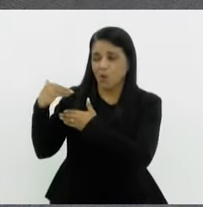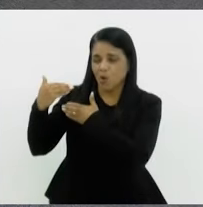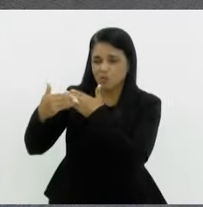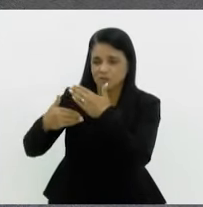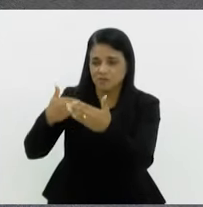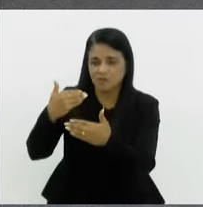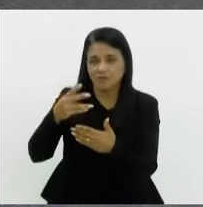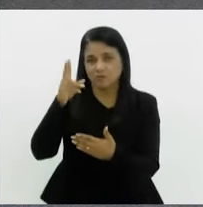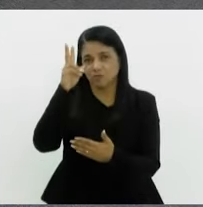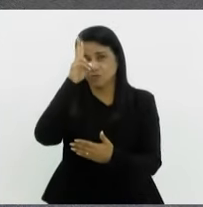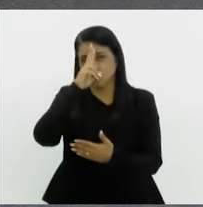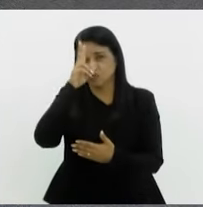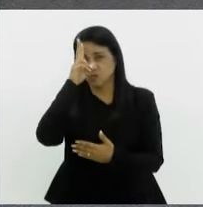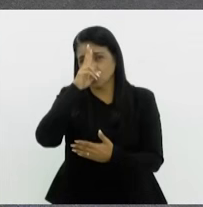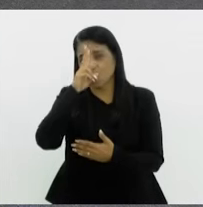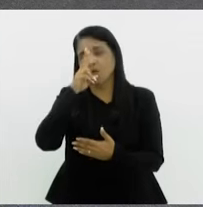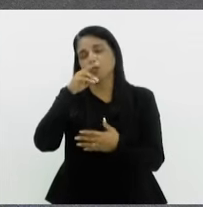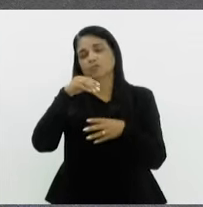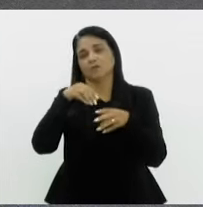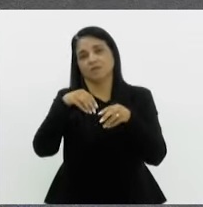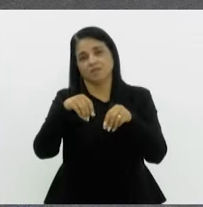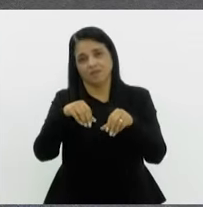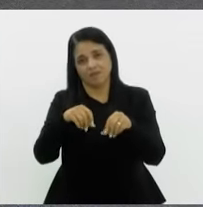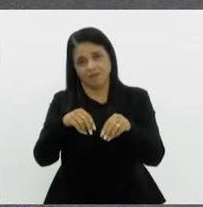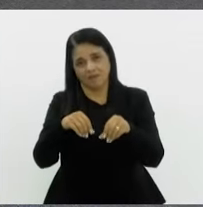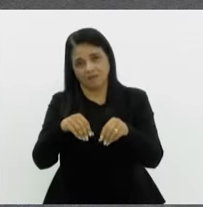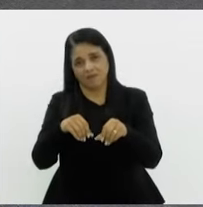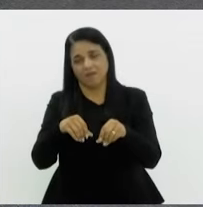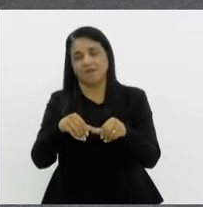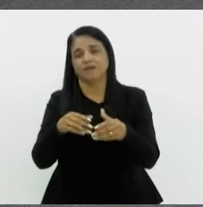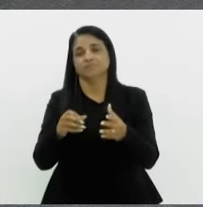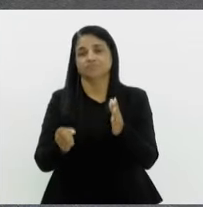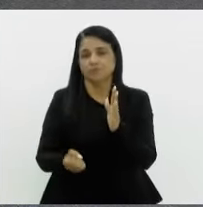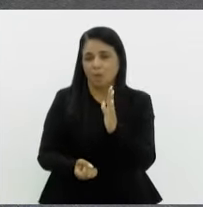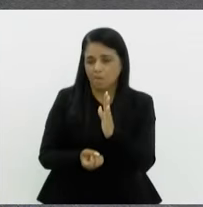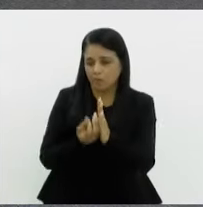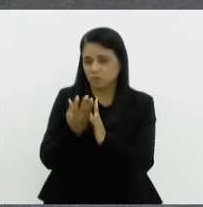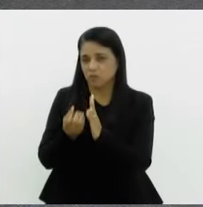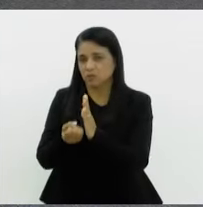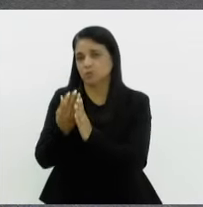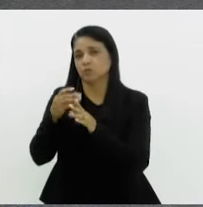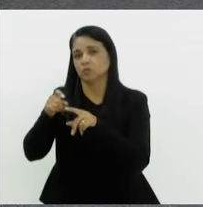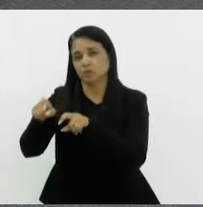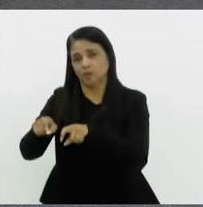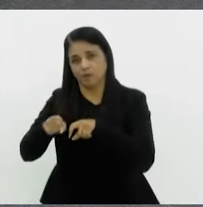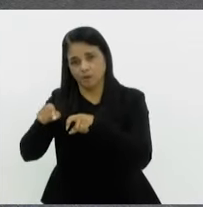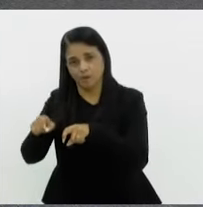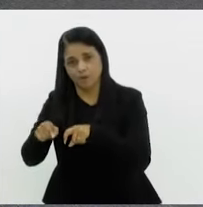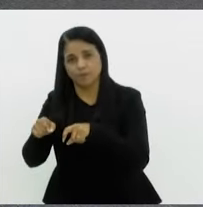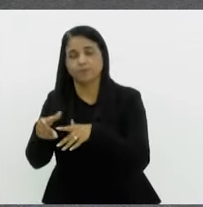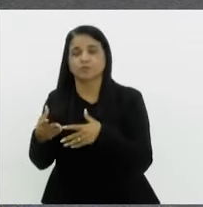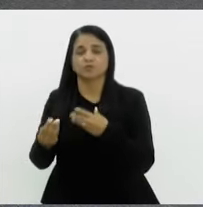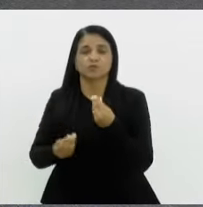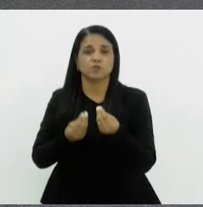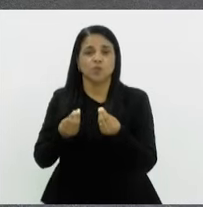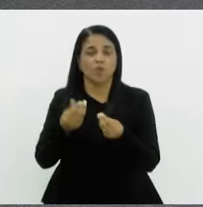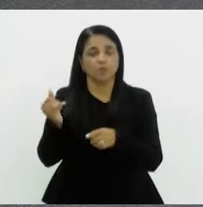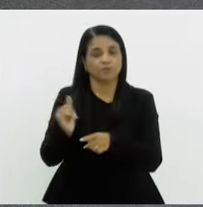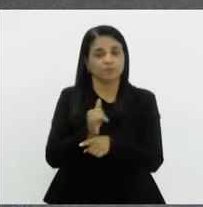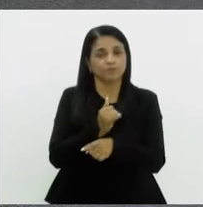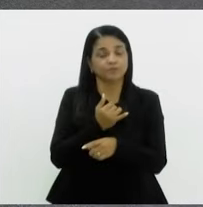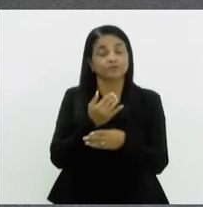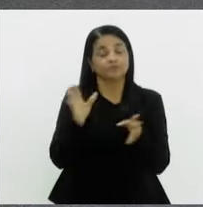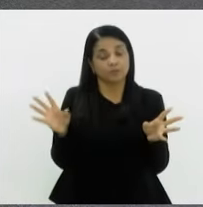de concentração da terra, de concentração dos meios de produção no campo, das formas de produção. E, para